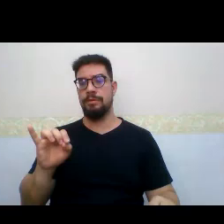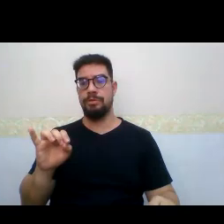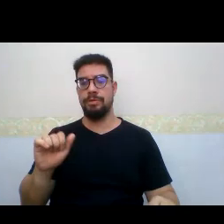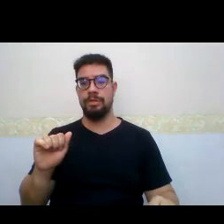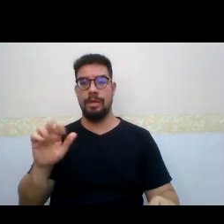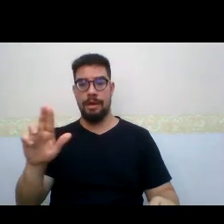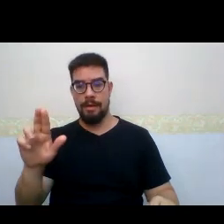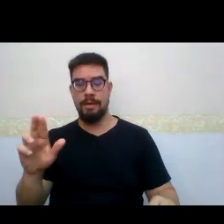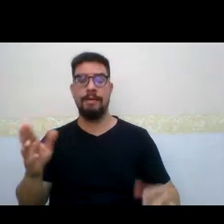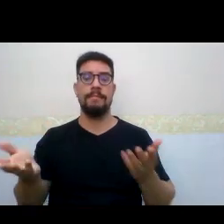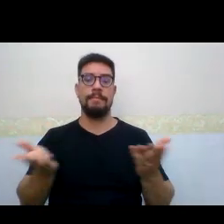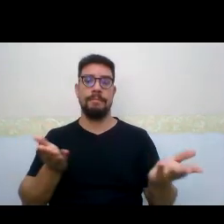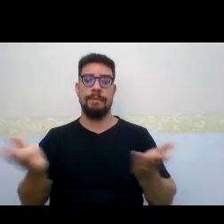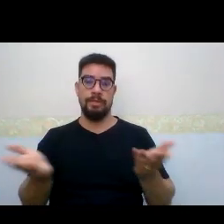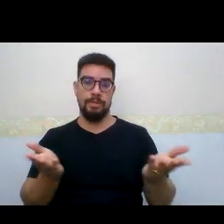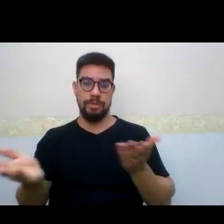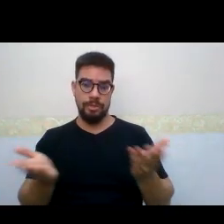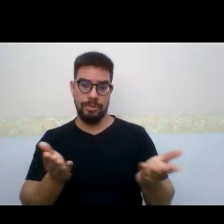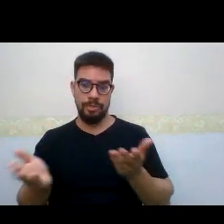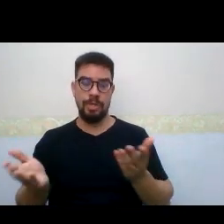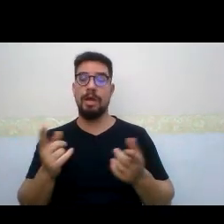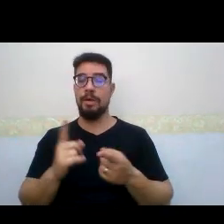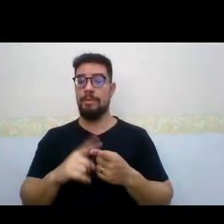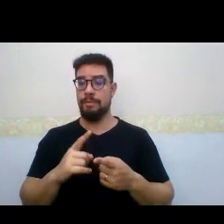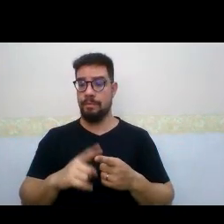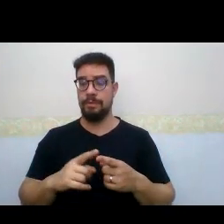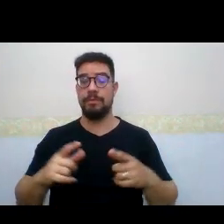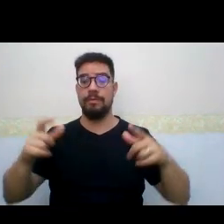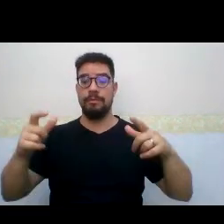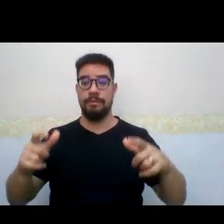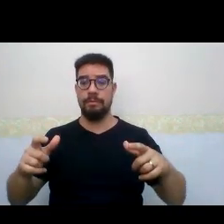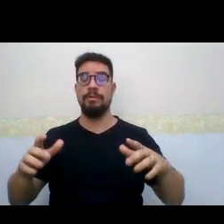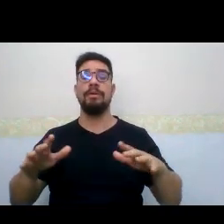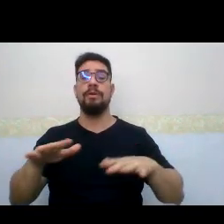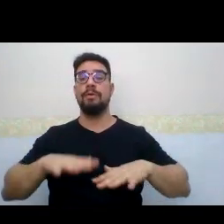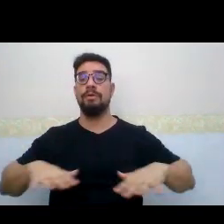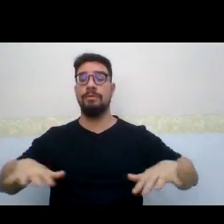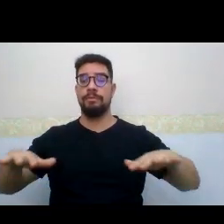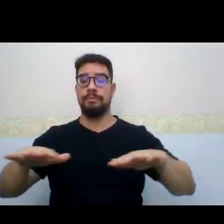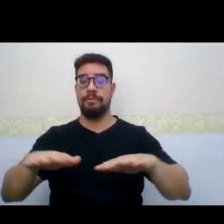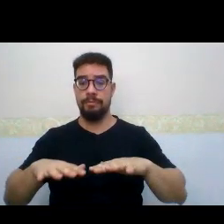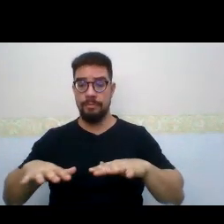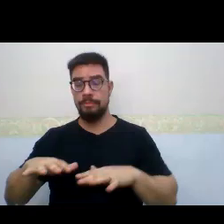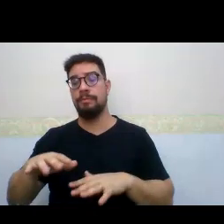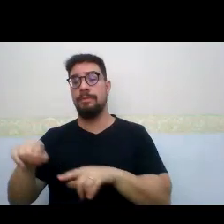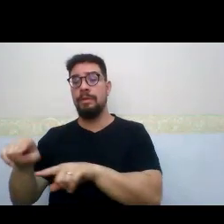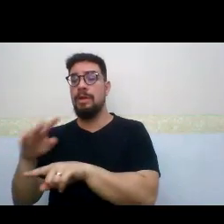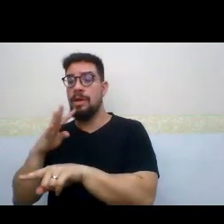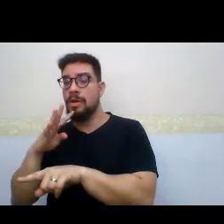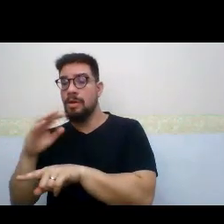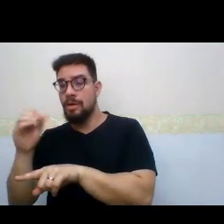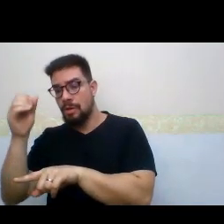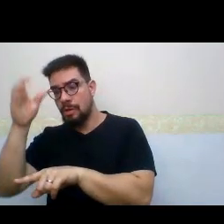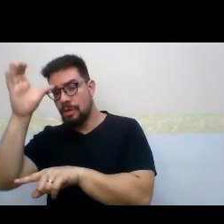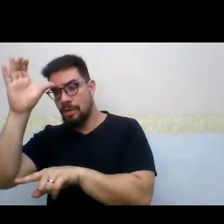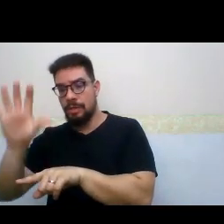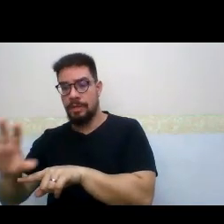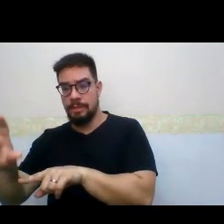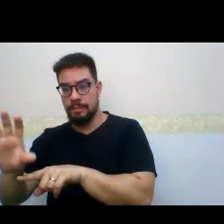mediar, porque ele está no meio em que um agente de ligação entre o conhecimento e